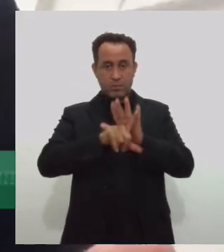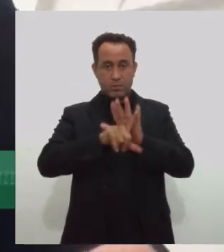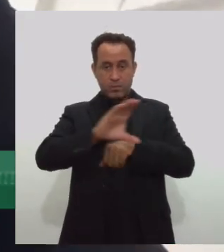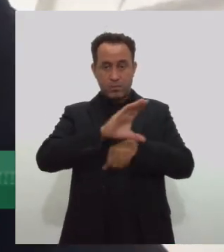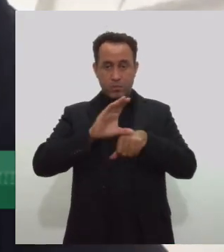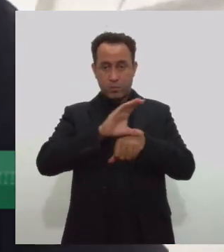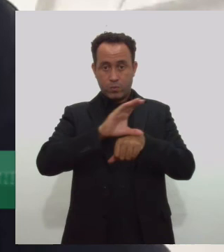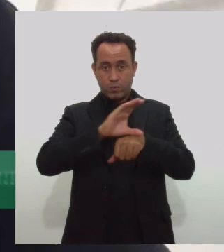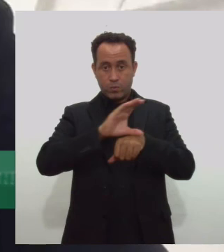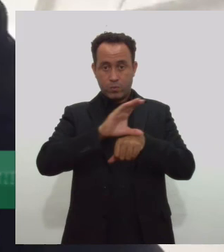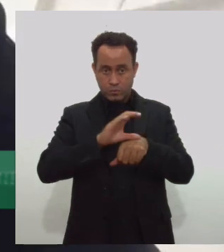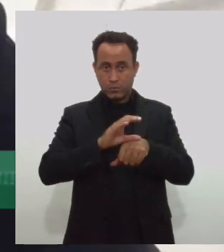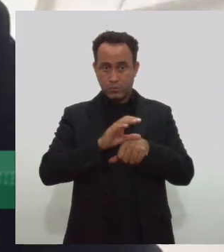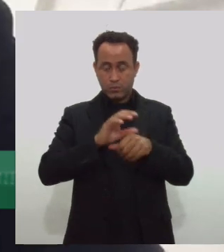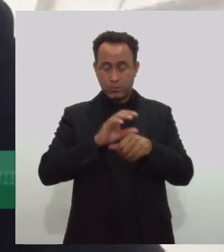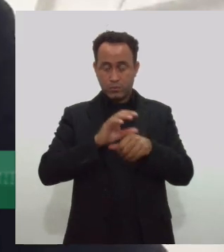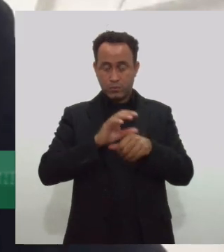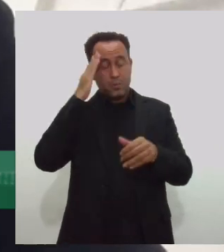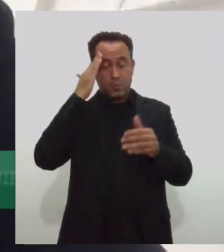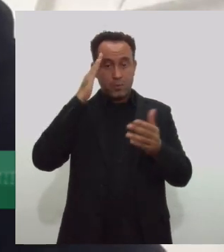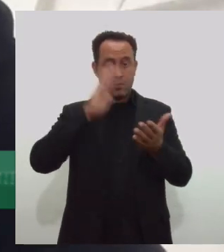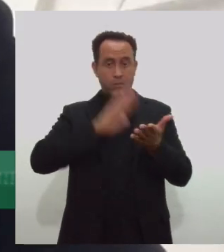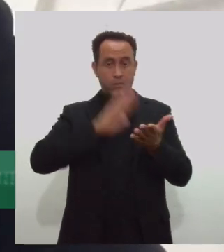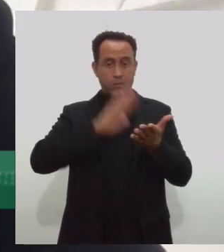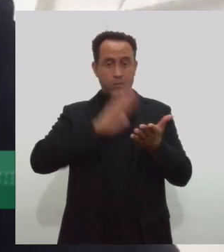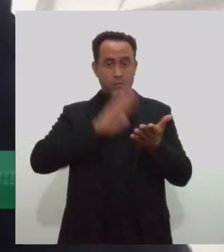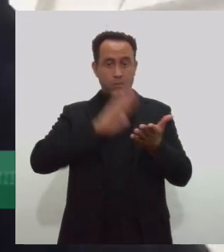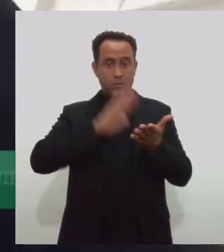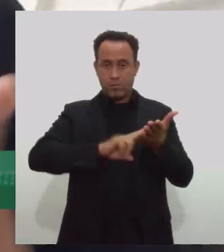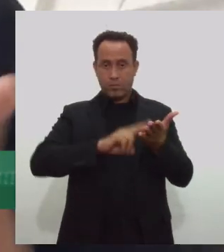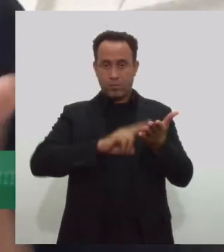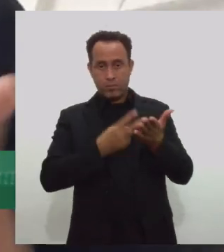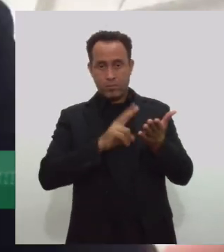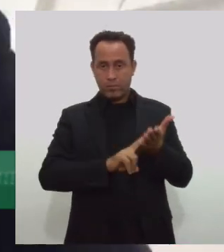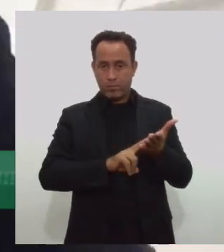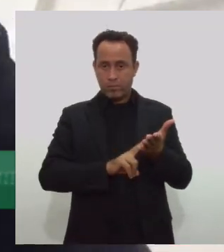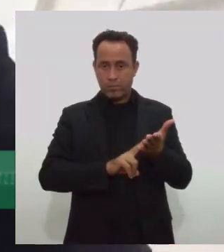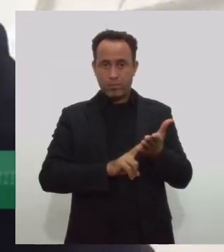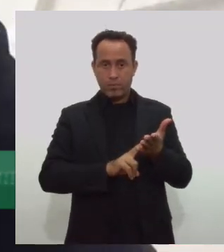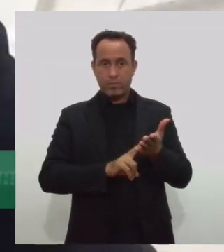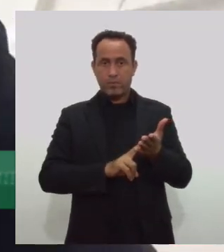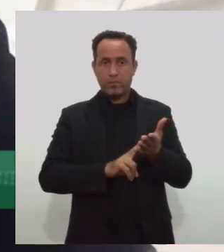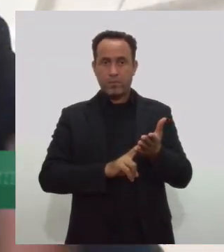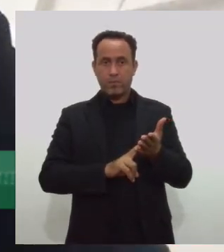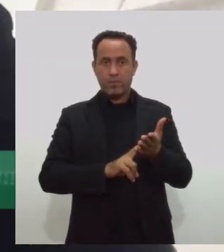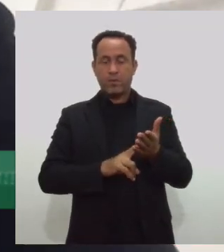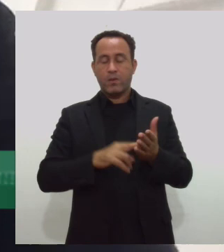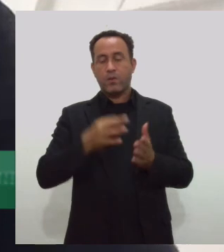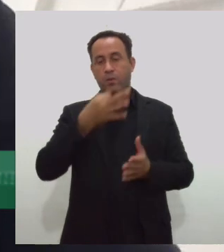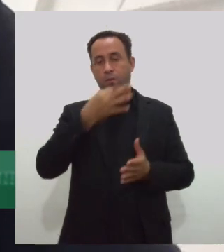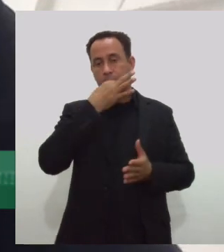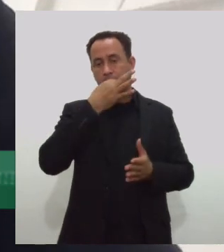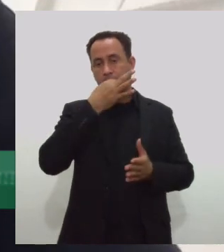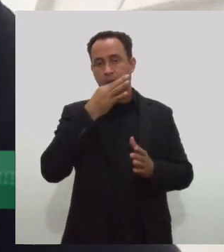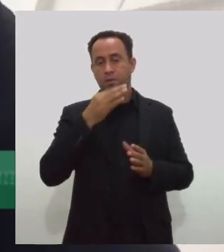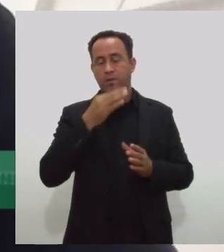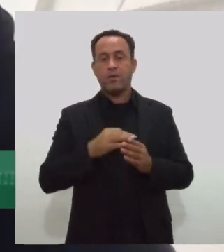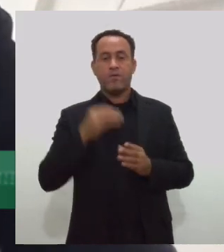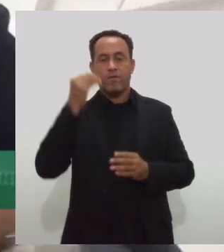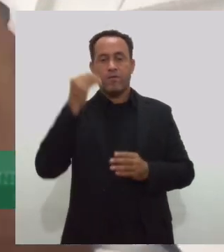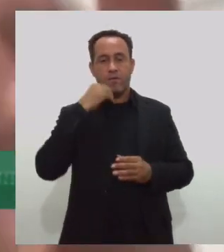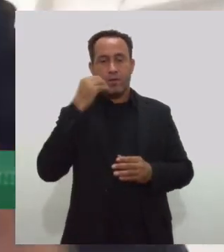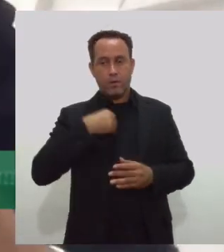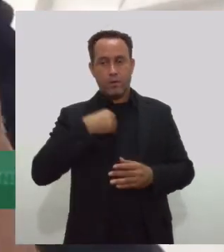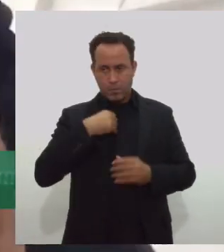omissão decorrente de interpretação razoável de lei é extremamente subjetivo. Eu posso, como agente